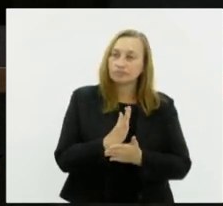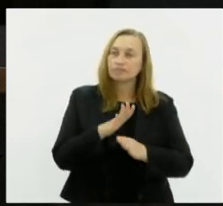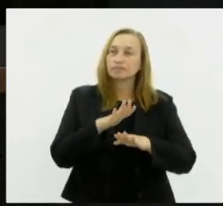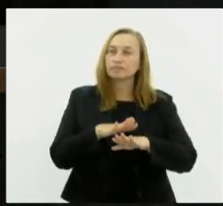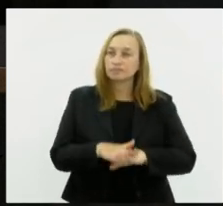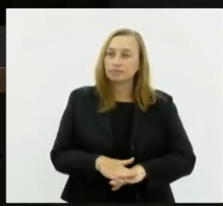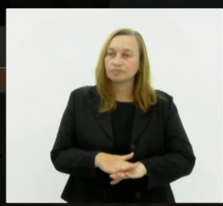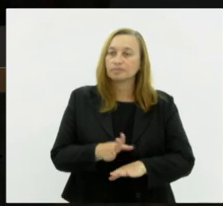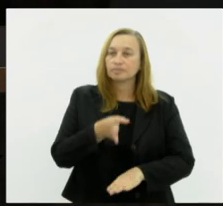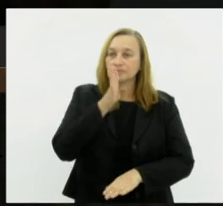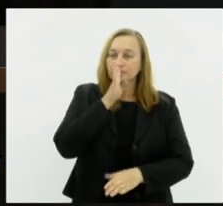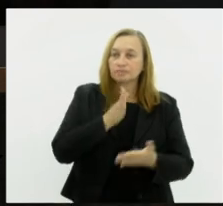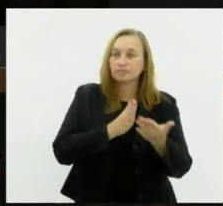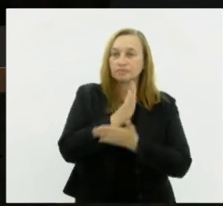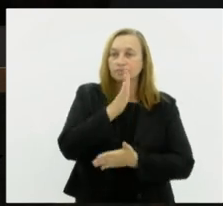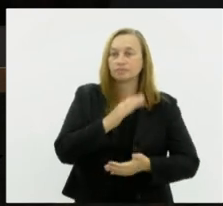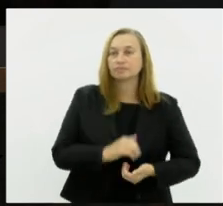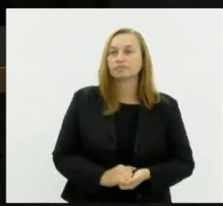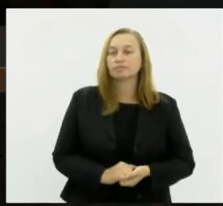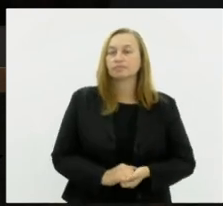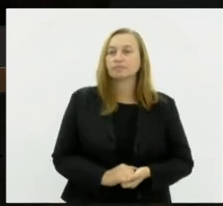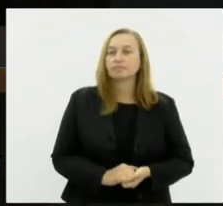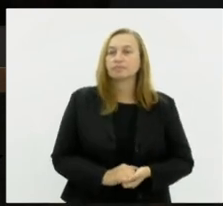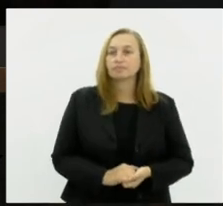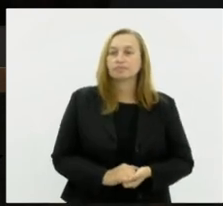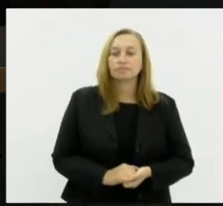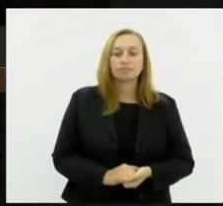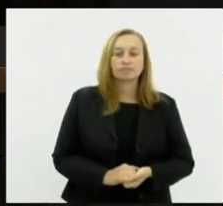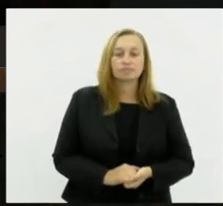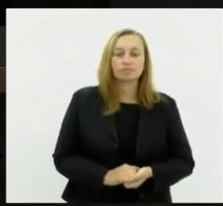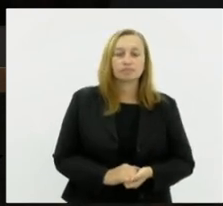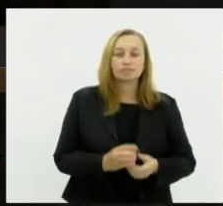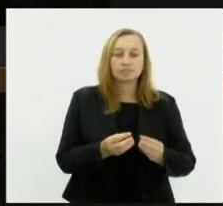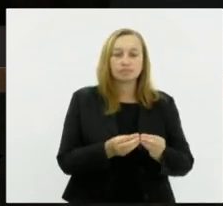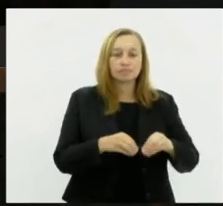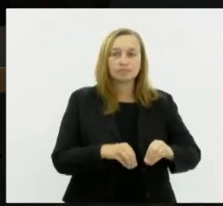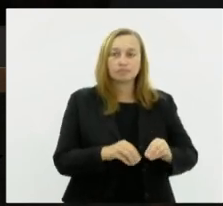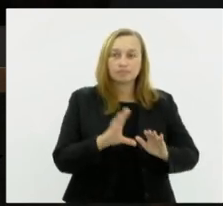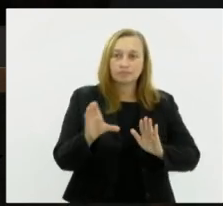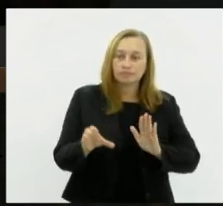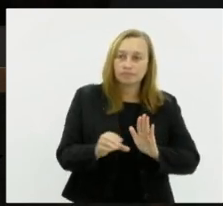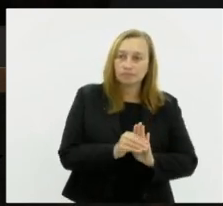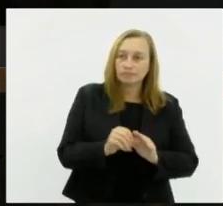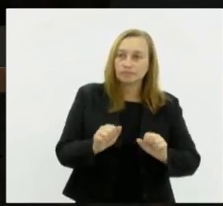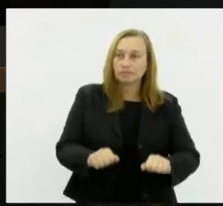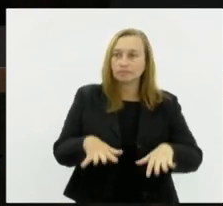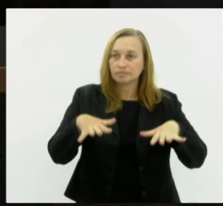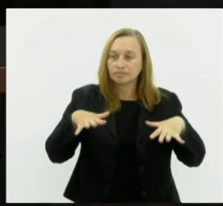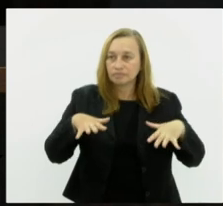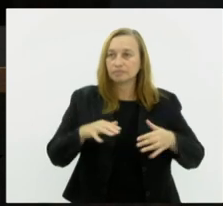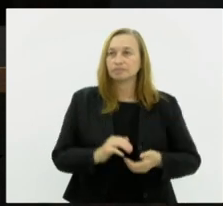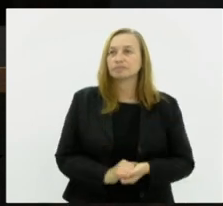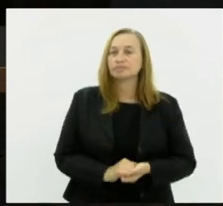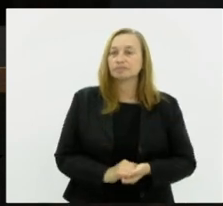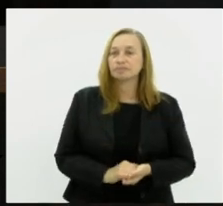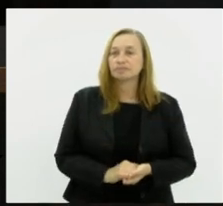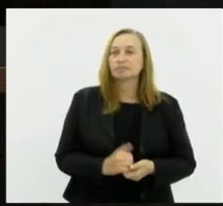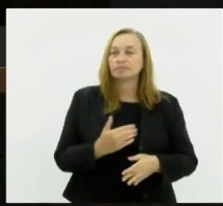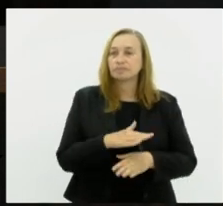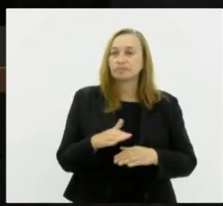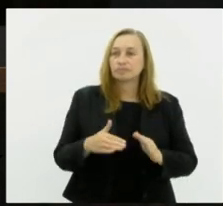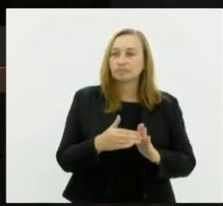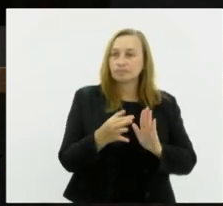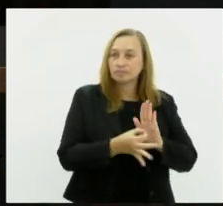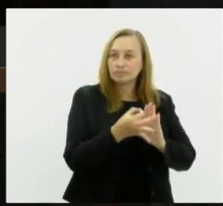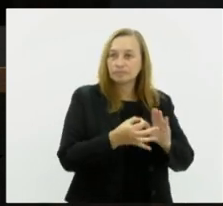como estão, aprovado. Ficou prejudicadas as emendas de plenário, com todos os